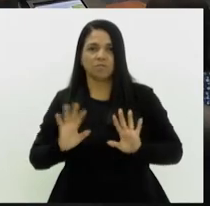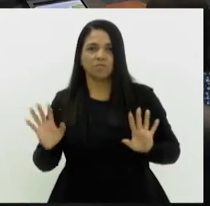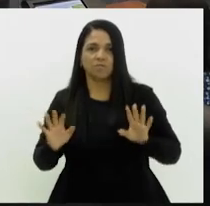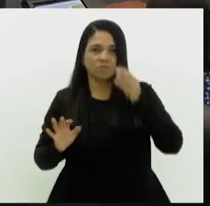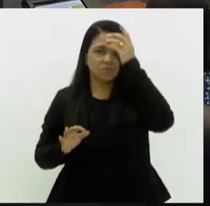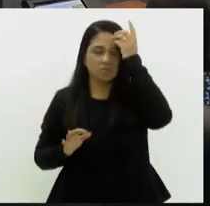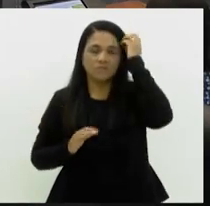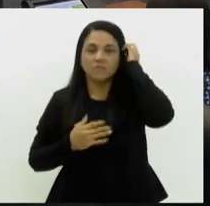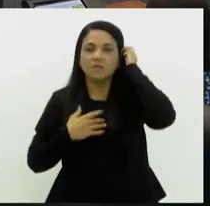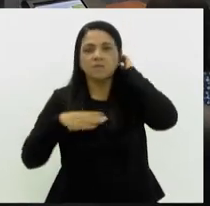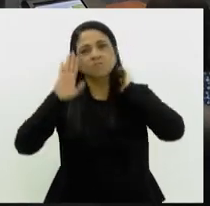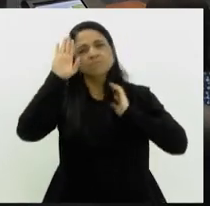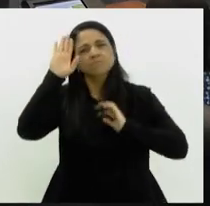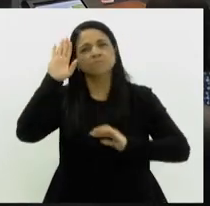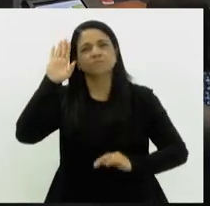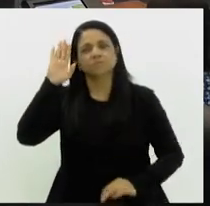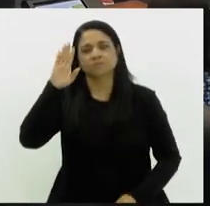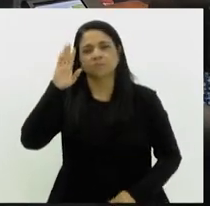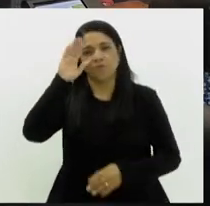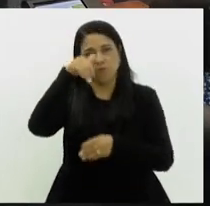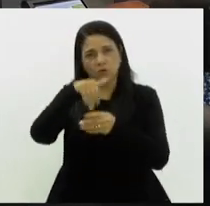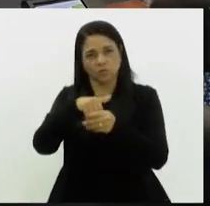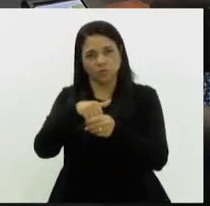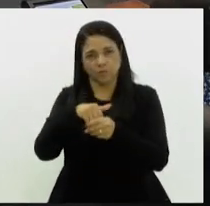declarar, senhor presidente,